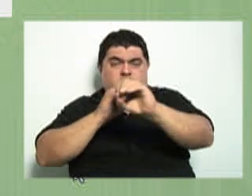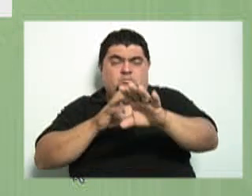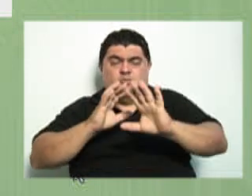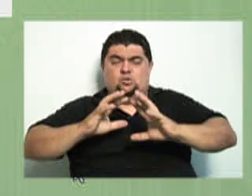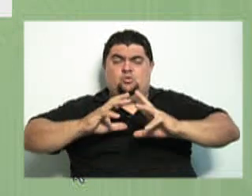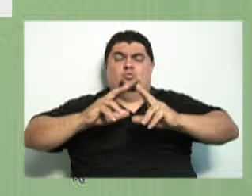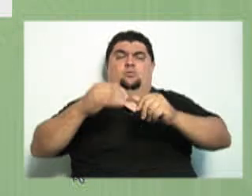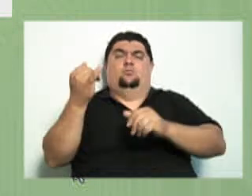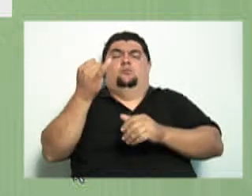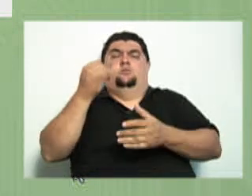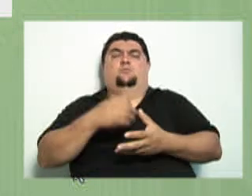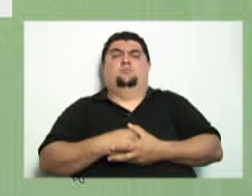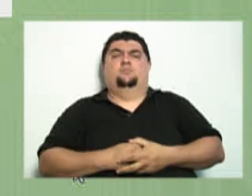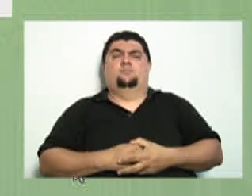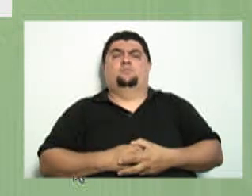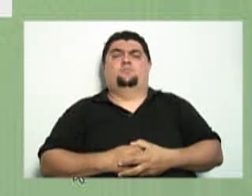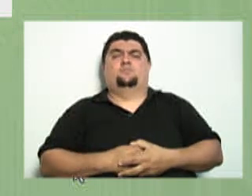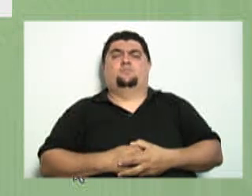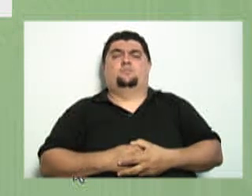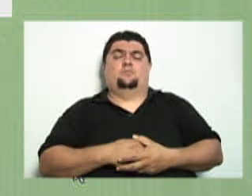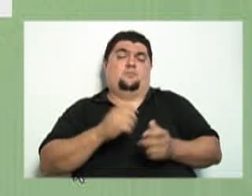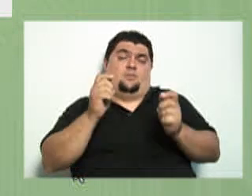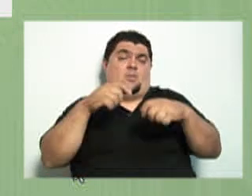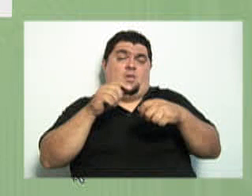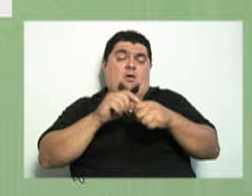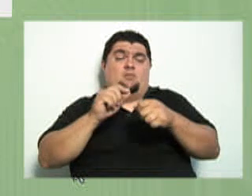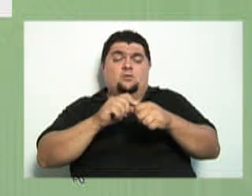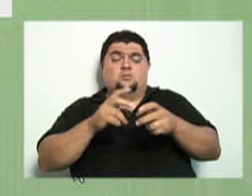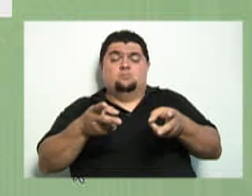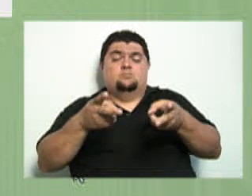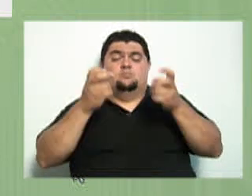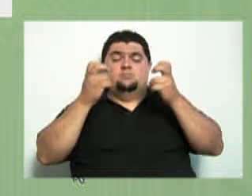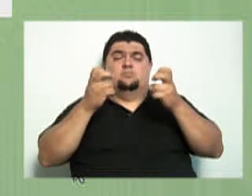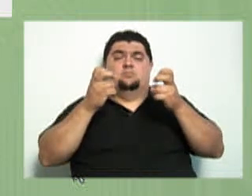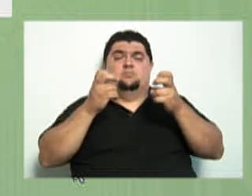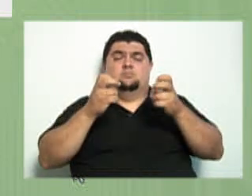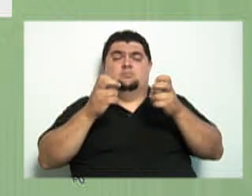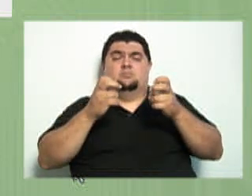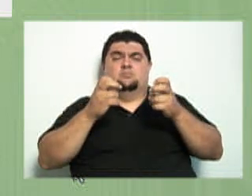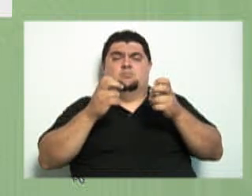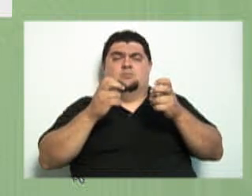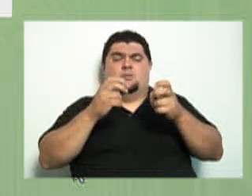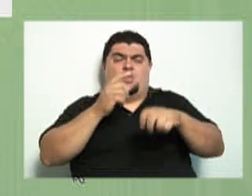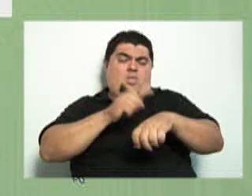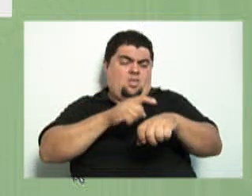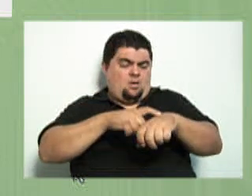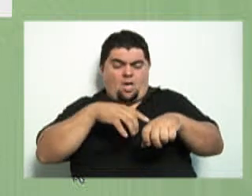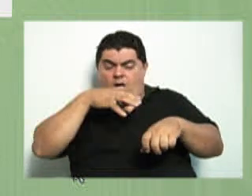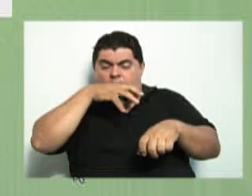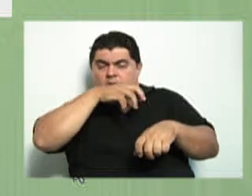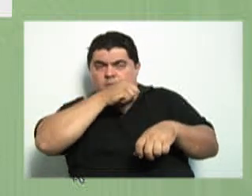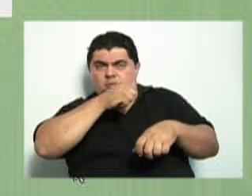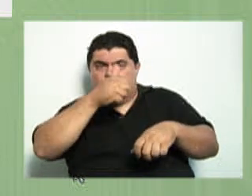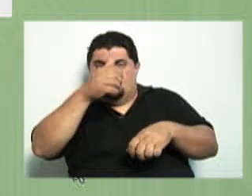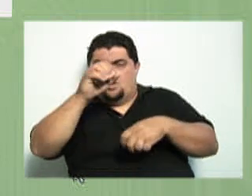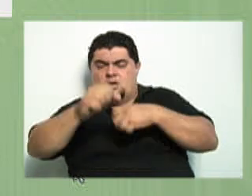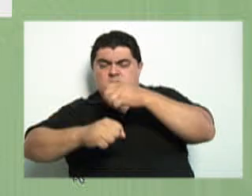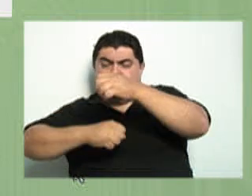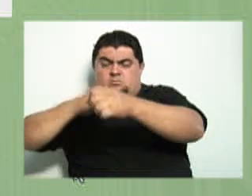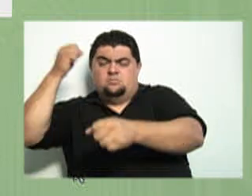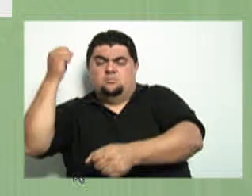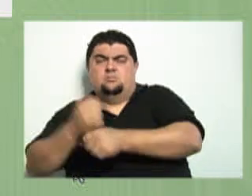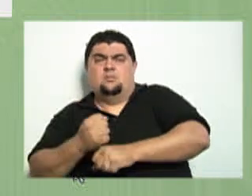região. Nesse caso, podemos fazer uma leitura de que, em pouco tempo, quem sabe em até 10 anos,